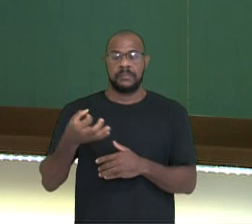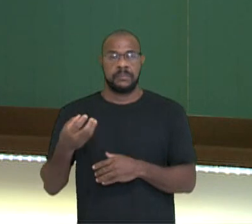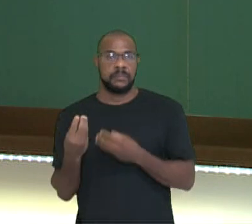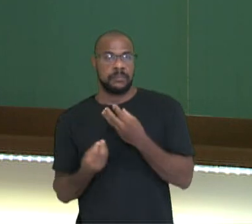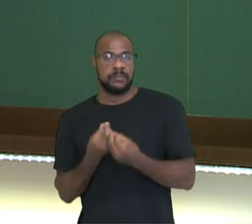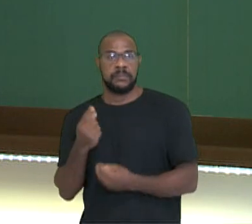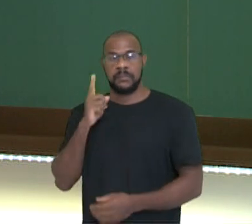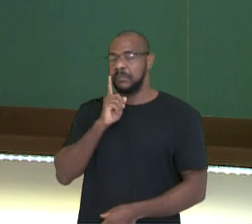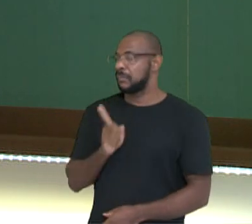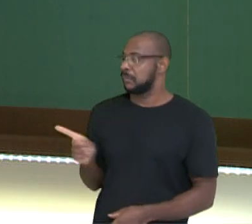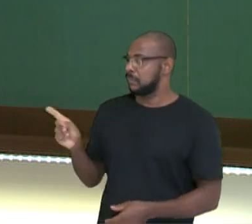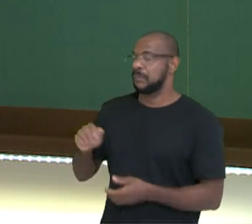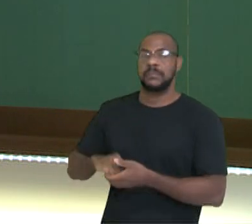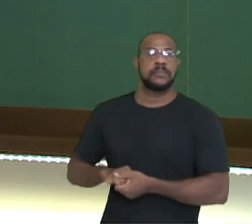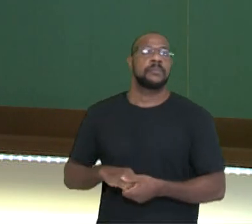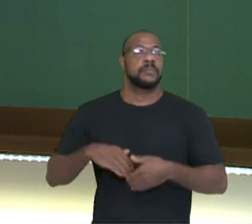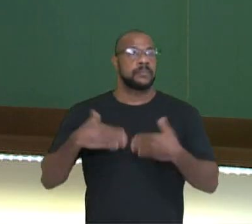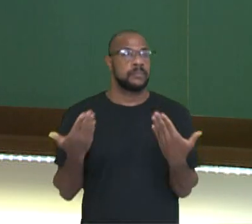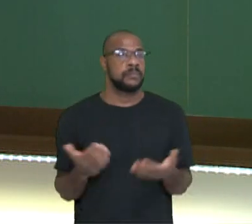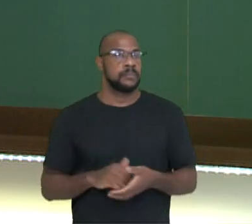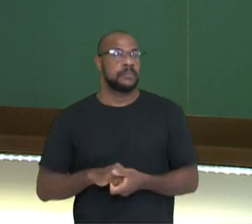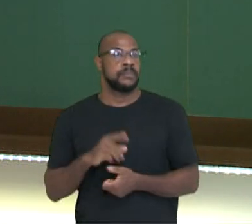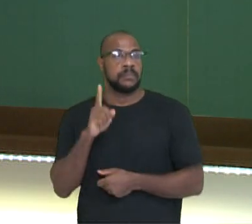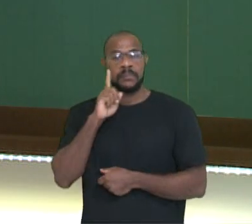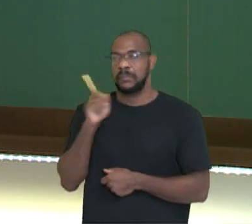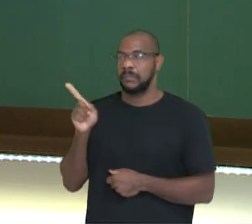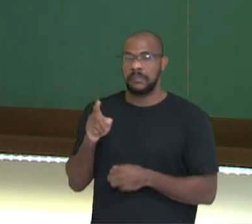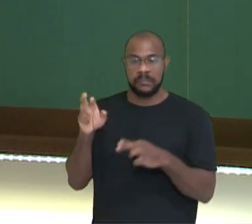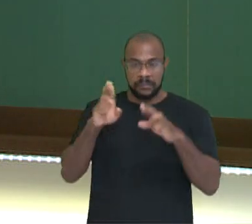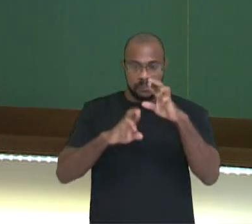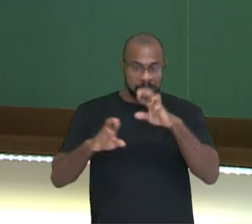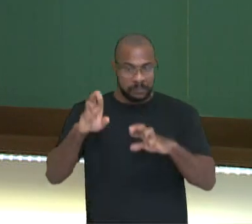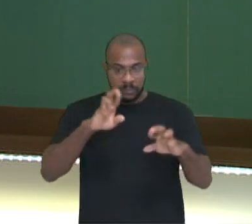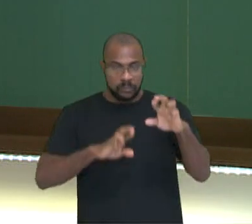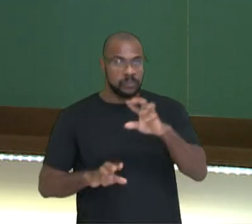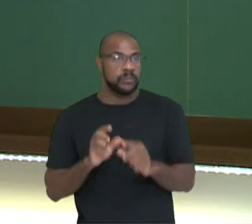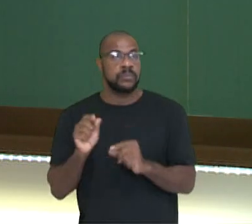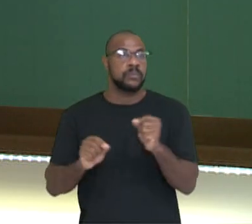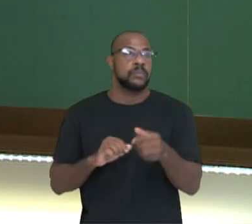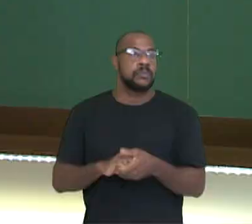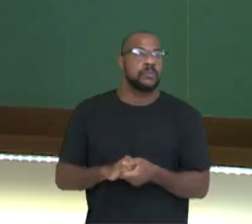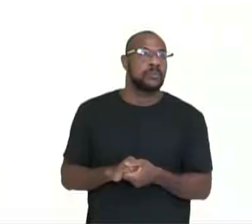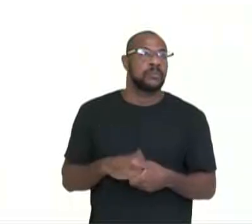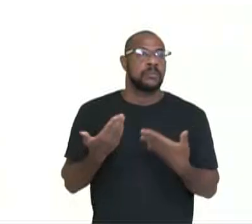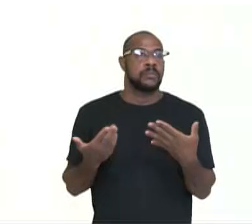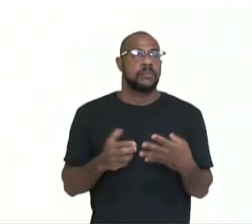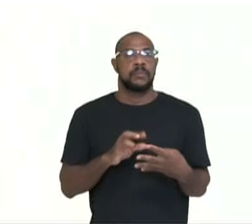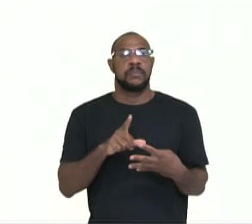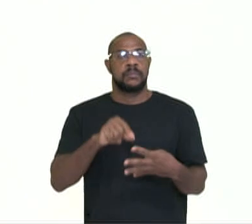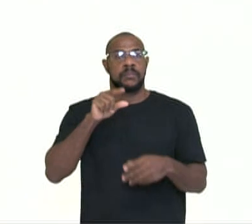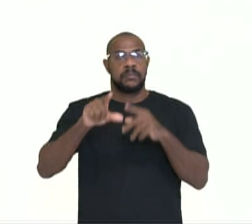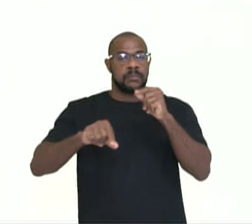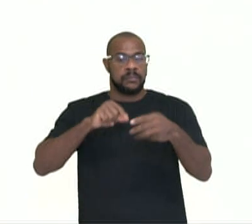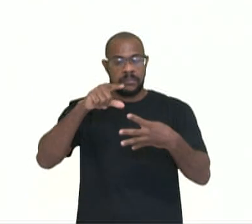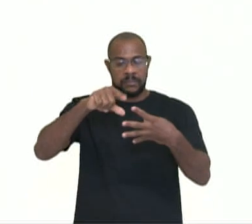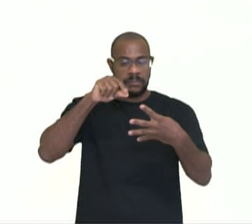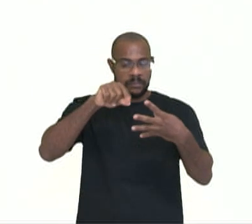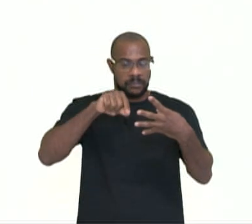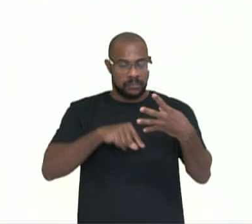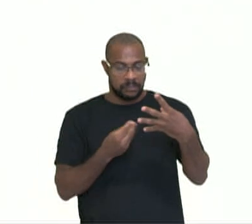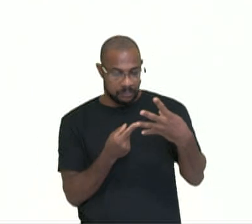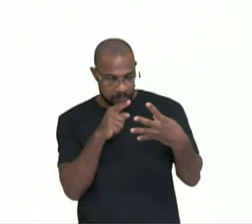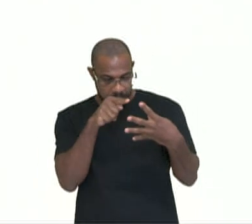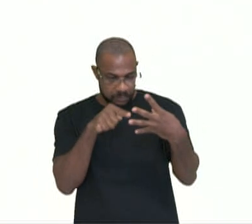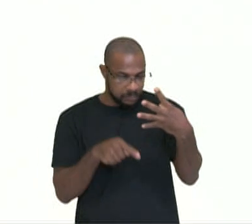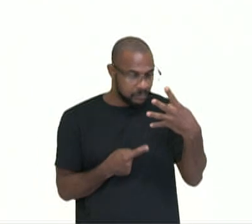nesse quadrante. Então, a primeira coisa que eu faço é analisar as opções que eu tenho. Então, a opção A diz que o